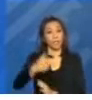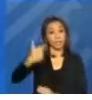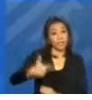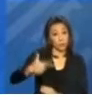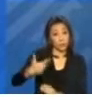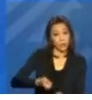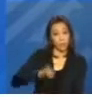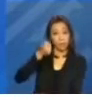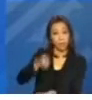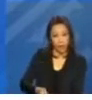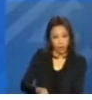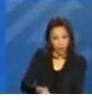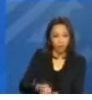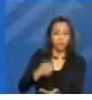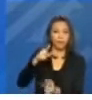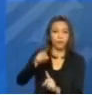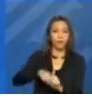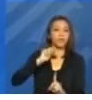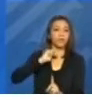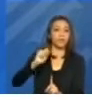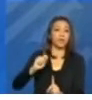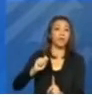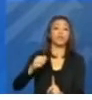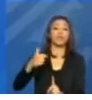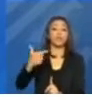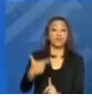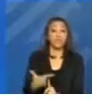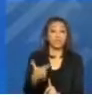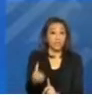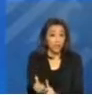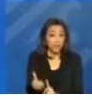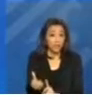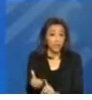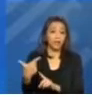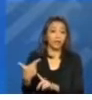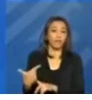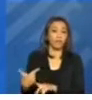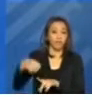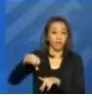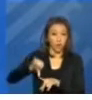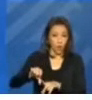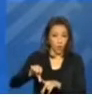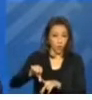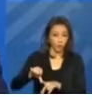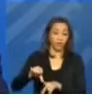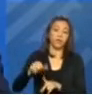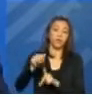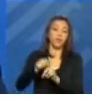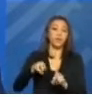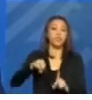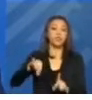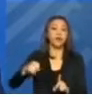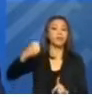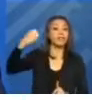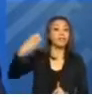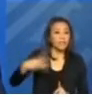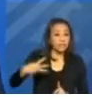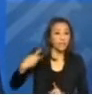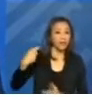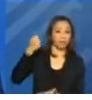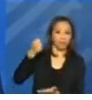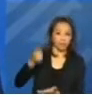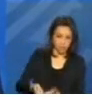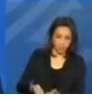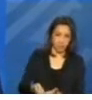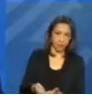de abril e de 26 a 29 de maio da terceira parcela. Os informais